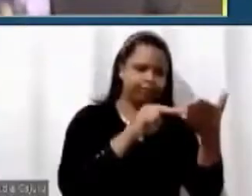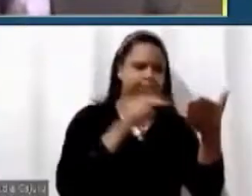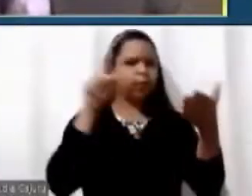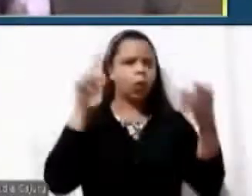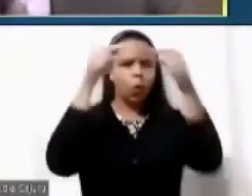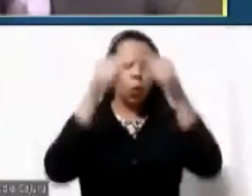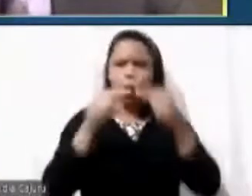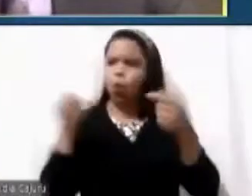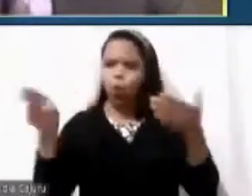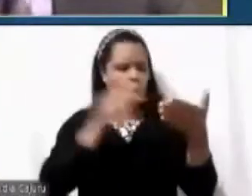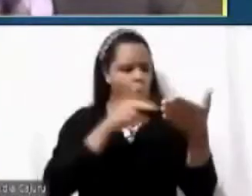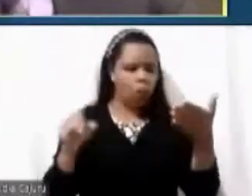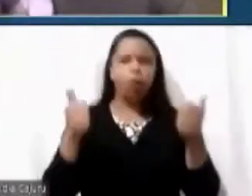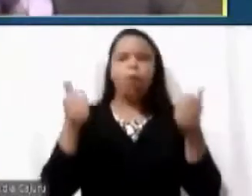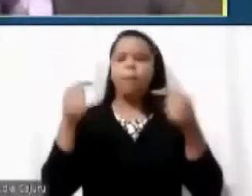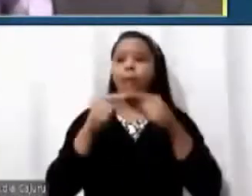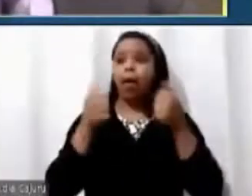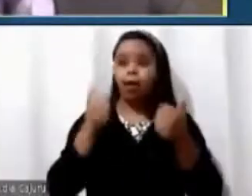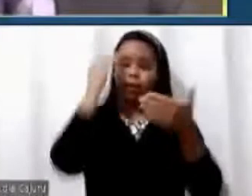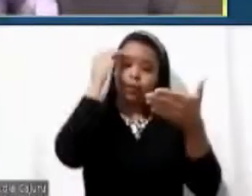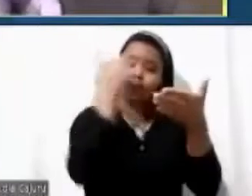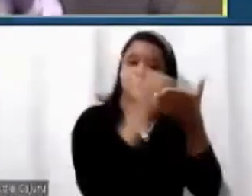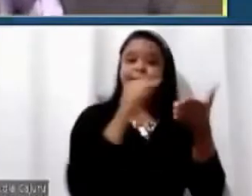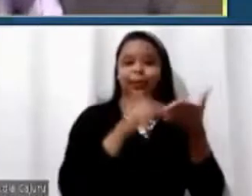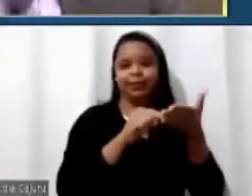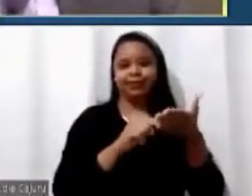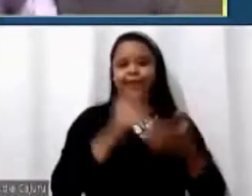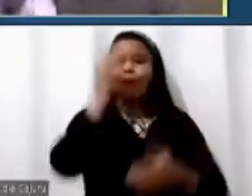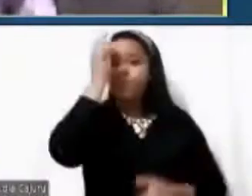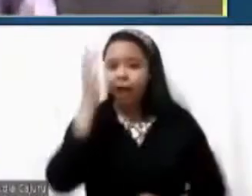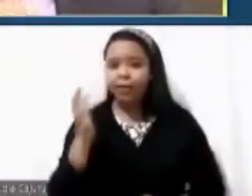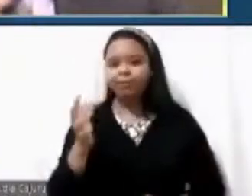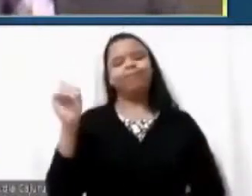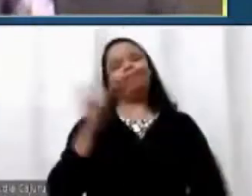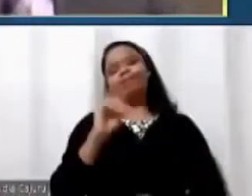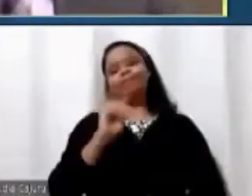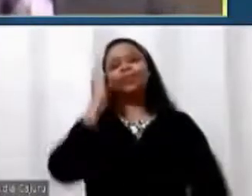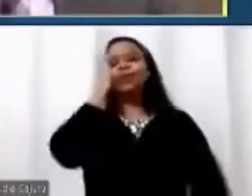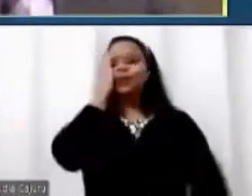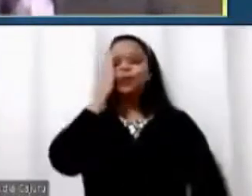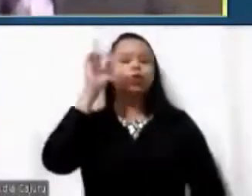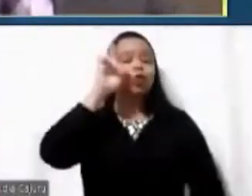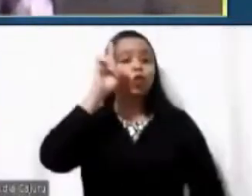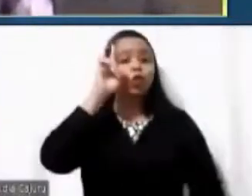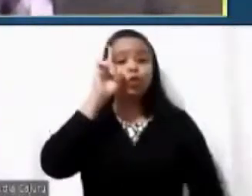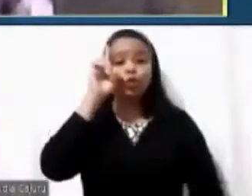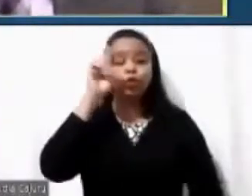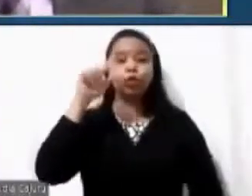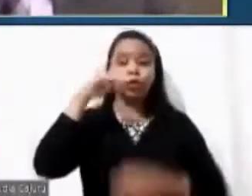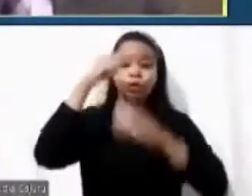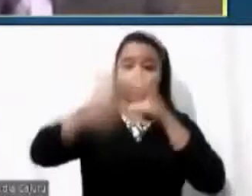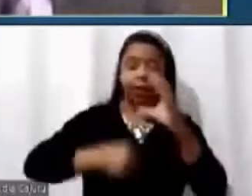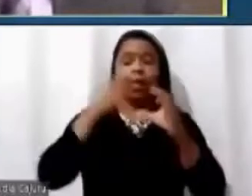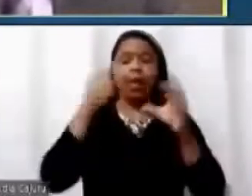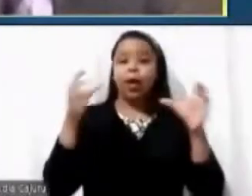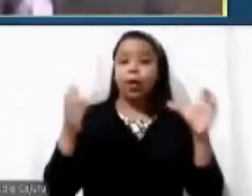de trabalho do profissional de saúde, e são verdadeiros heróis. E tentar dar proteção para ele ao lidar